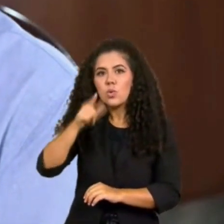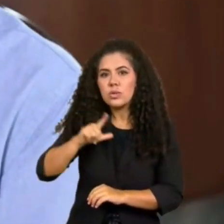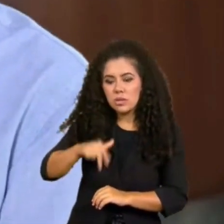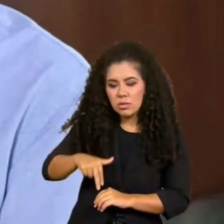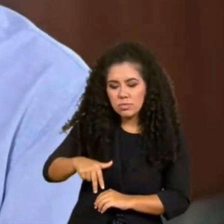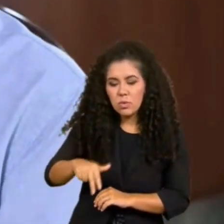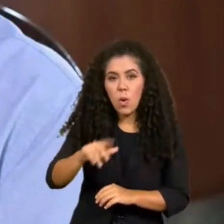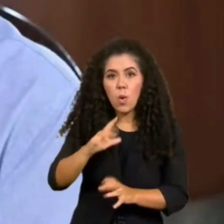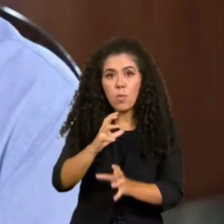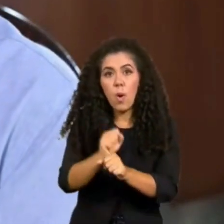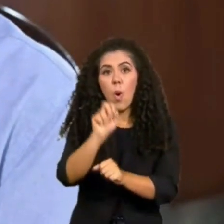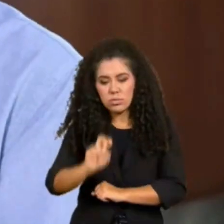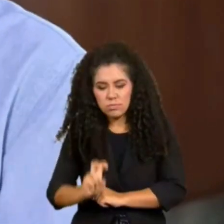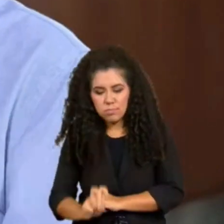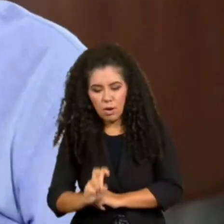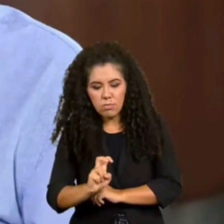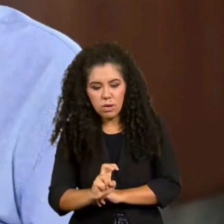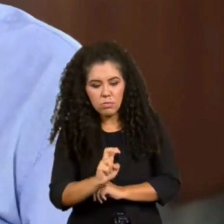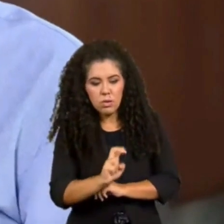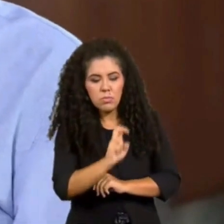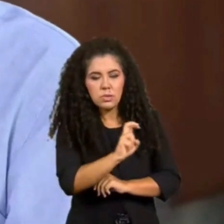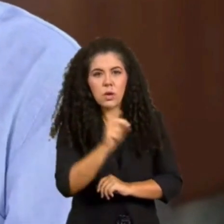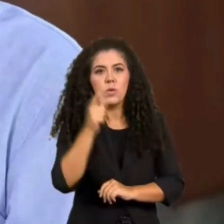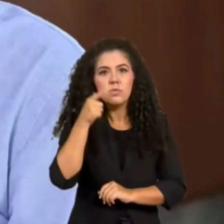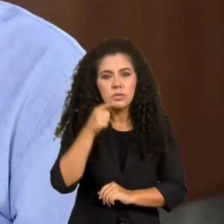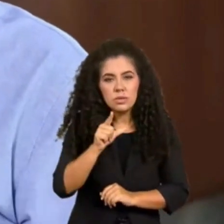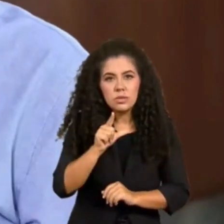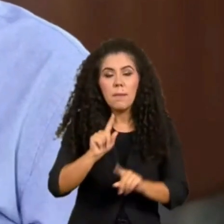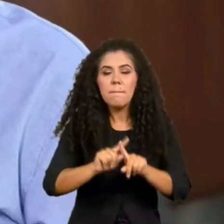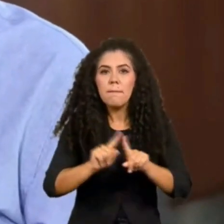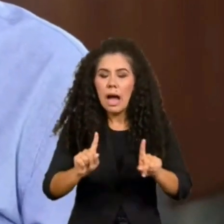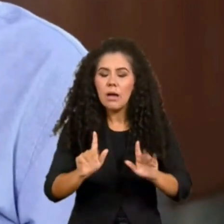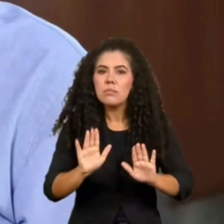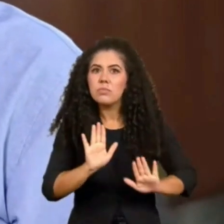degraus, já desci 8 degraus, ou seja, com muito cuidado, porque